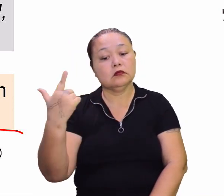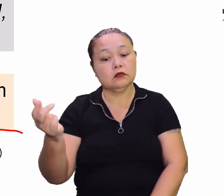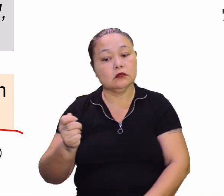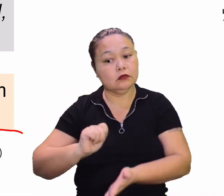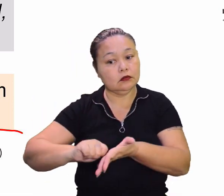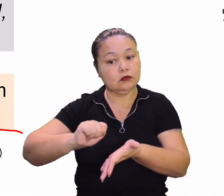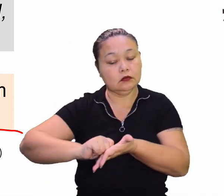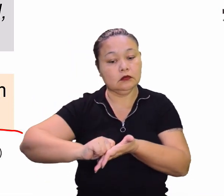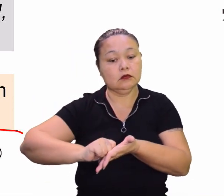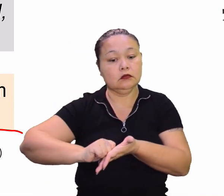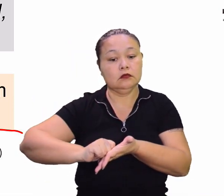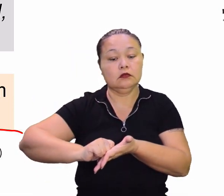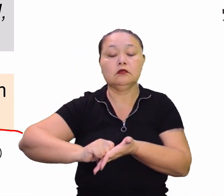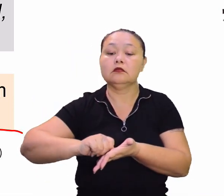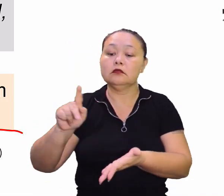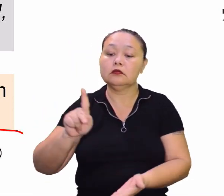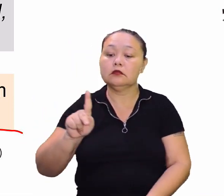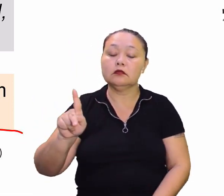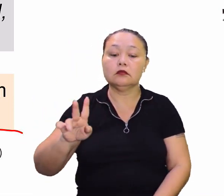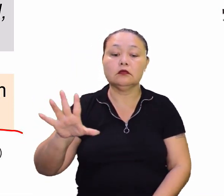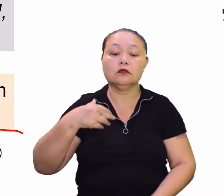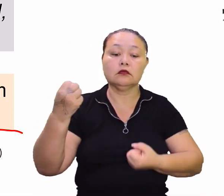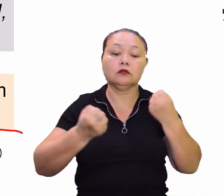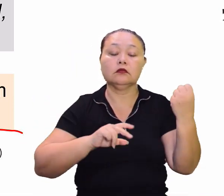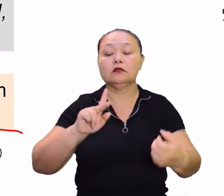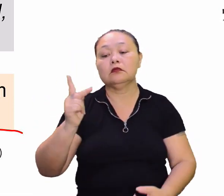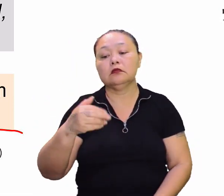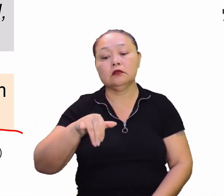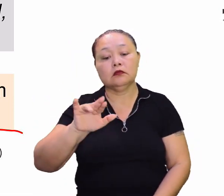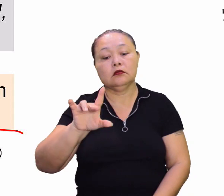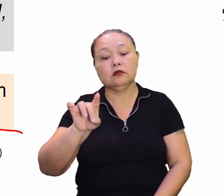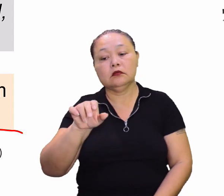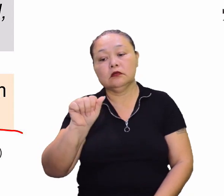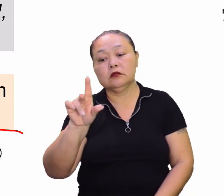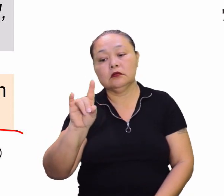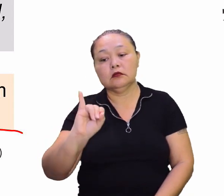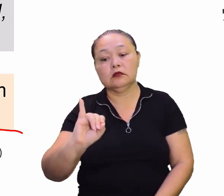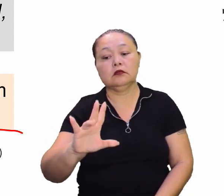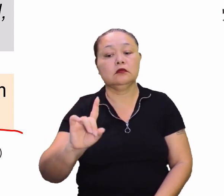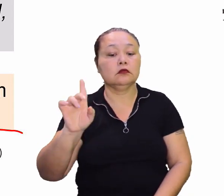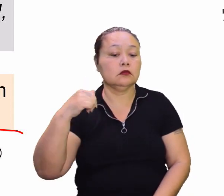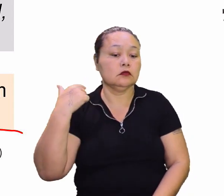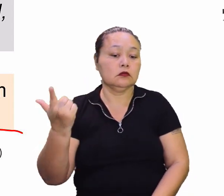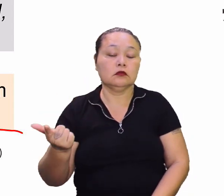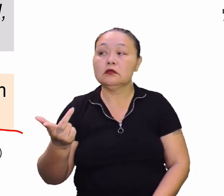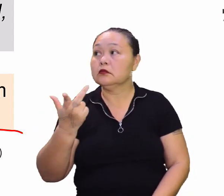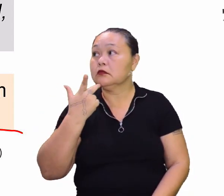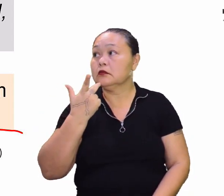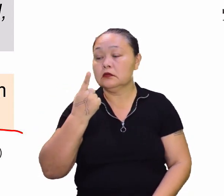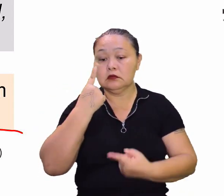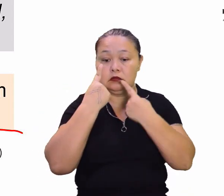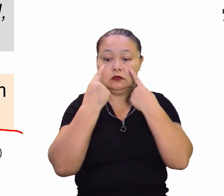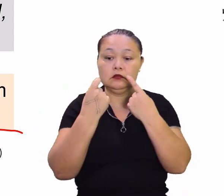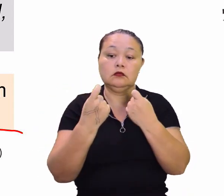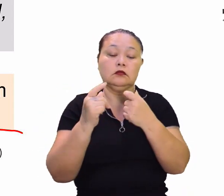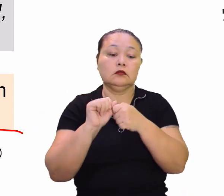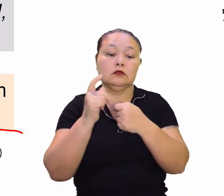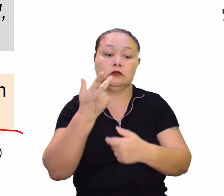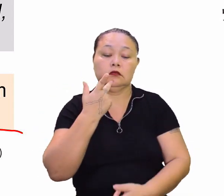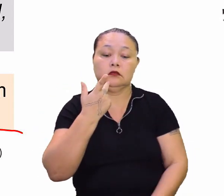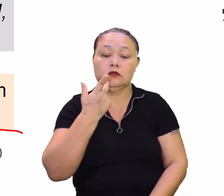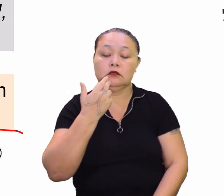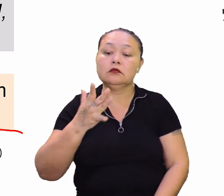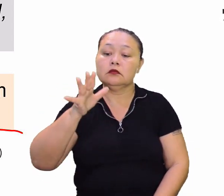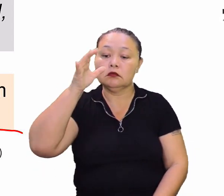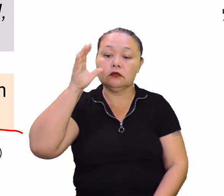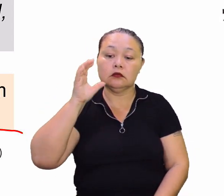anota aí. E Professor, meu tio tem um carro da Hyundai. Olha aí, Coreia do Sul. Pode falar, E professor. é bem interessante aí quando a gente fala da